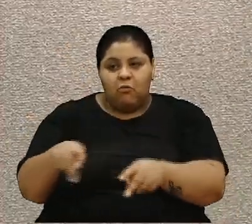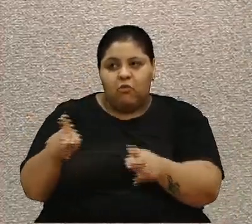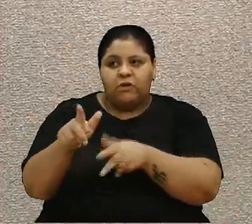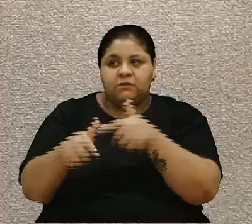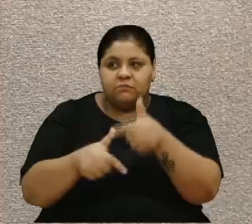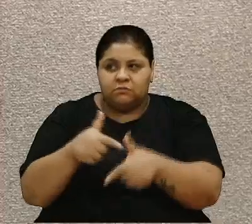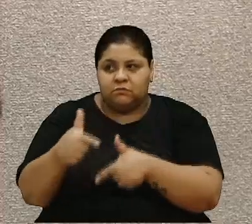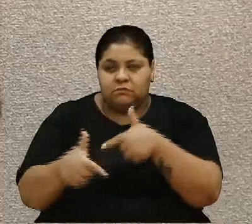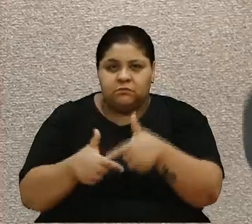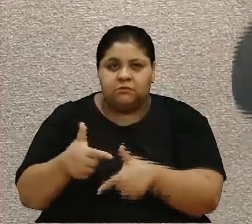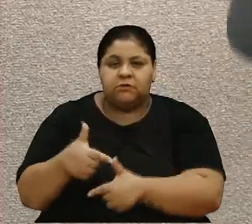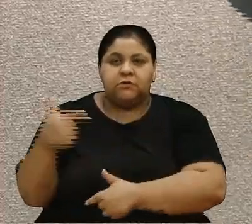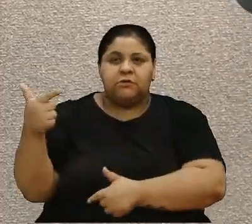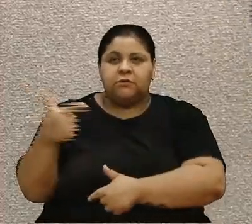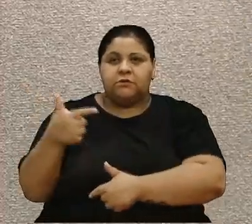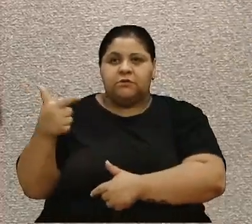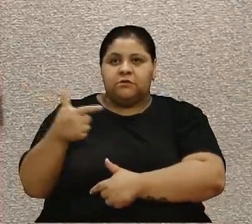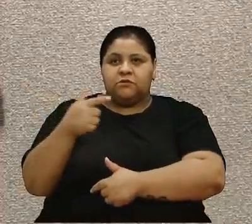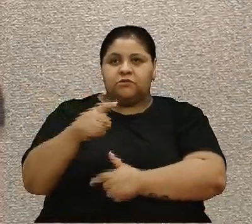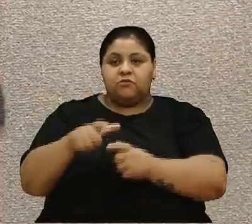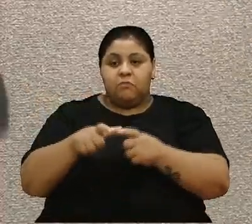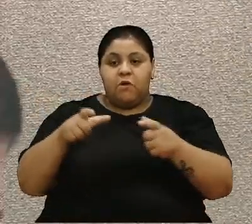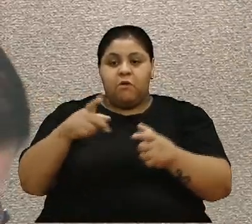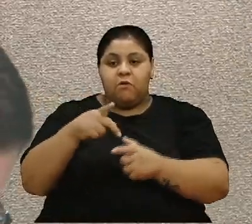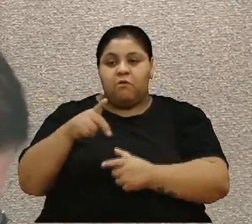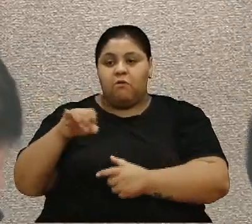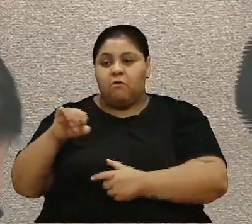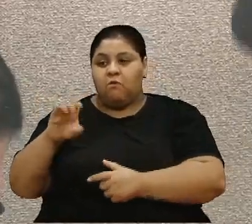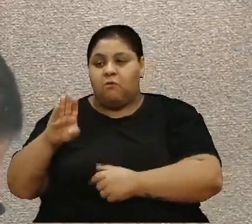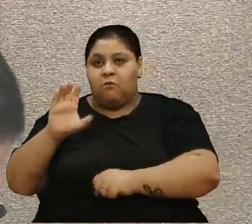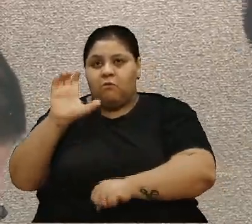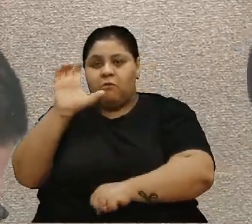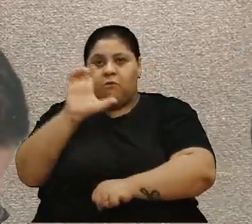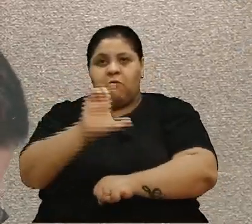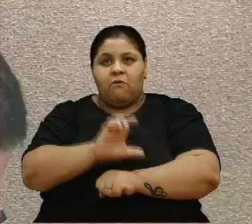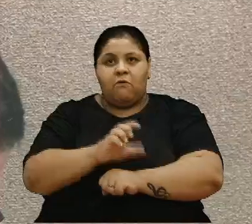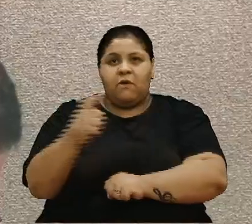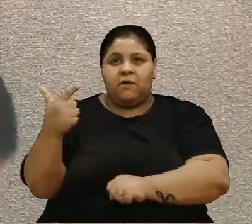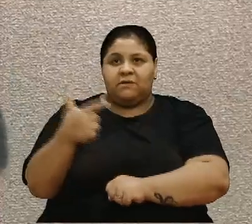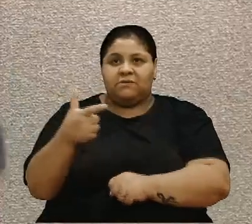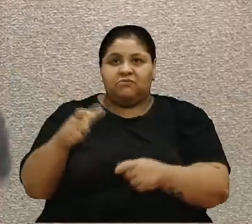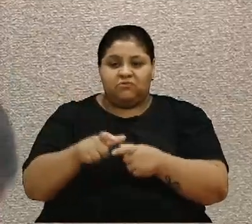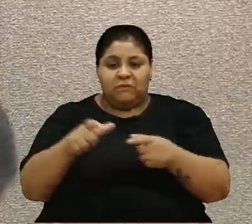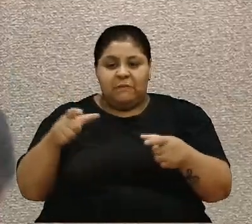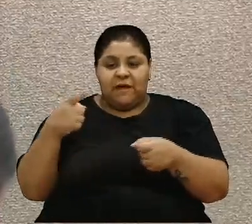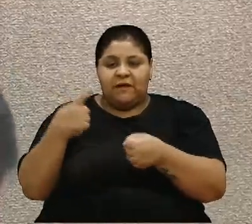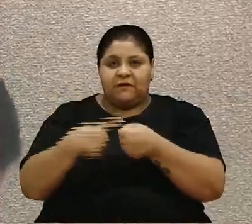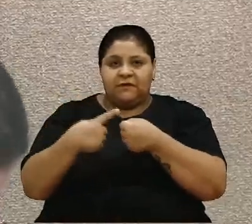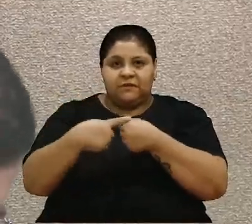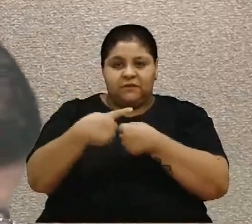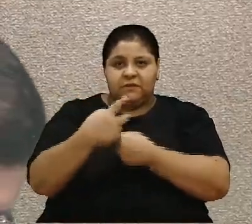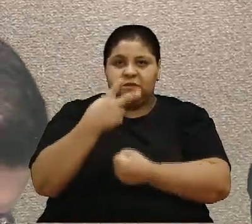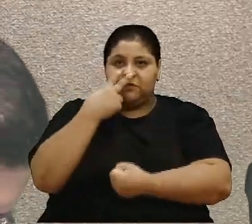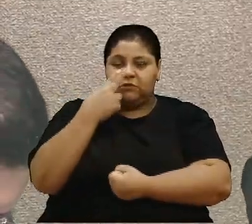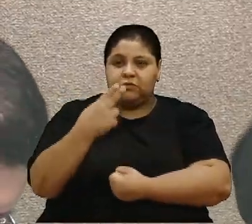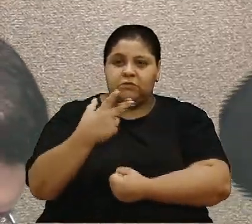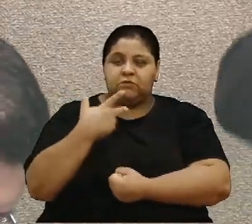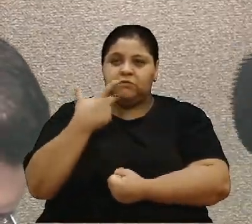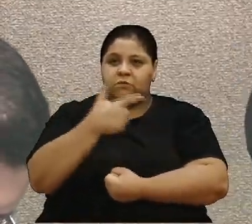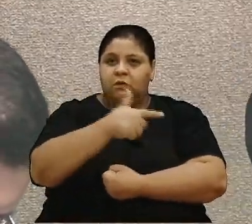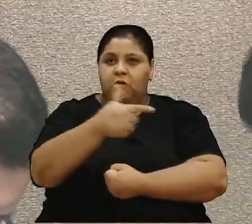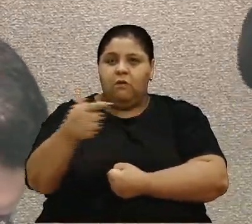trabalha, o segundo maior PIB do Estado, a segunda maior cidade do Estado, assim como já falaram outros vereadores